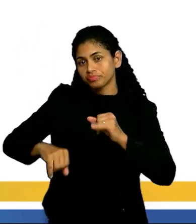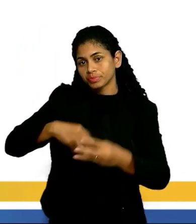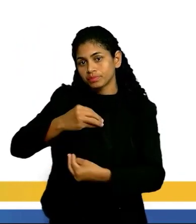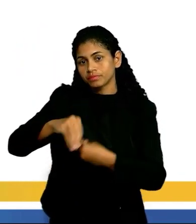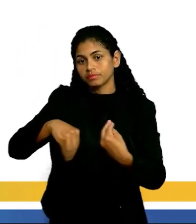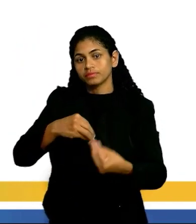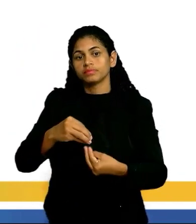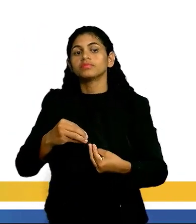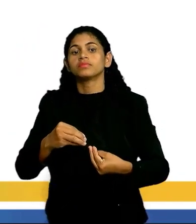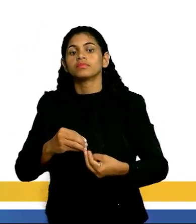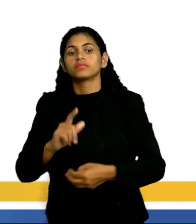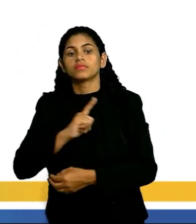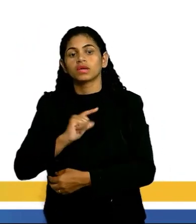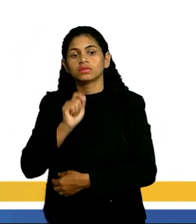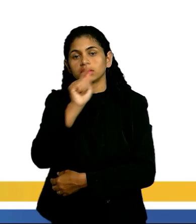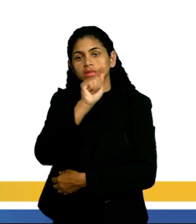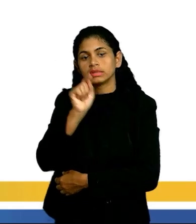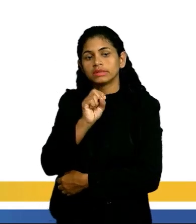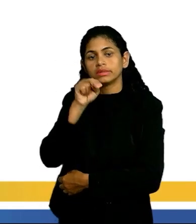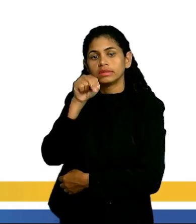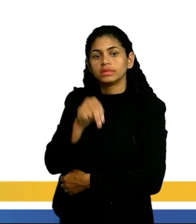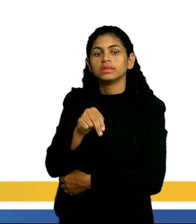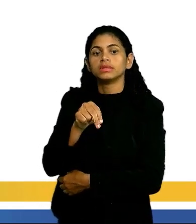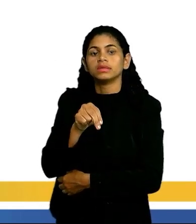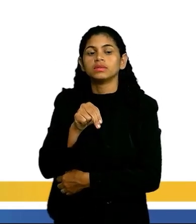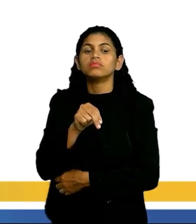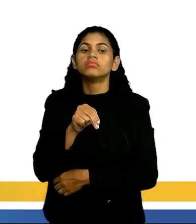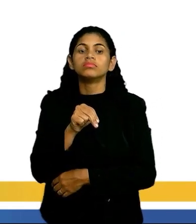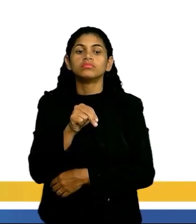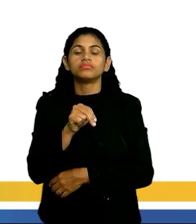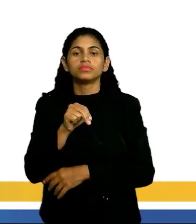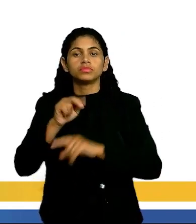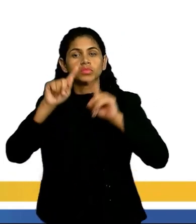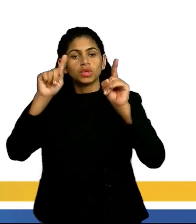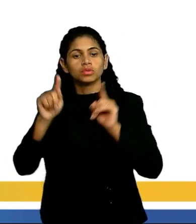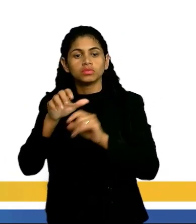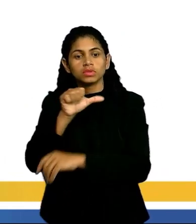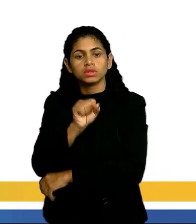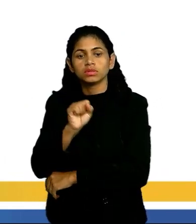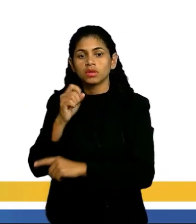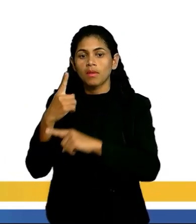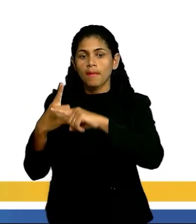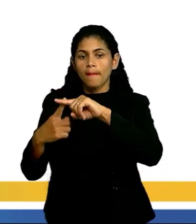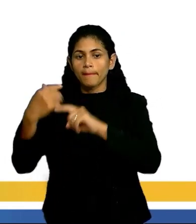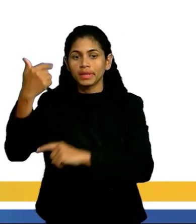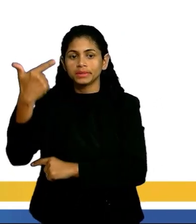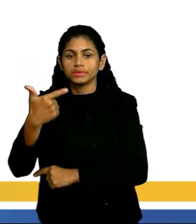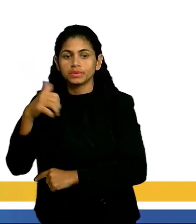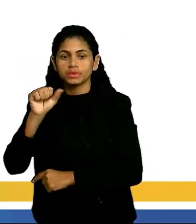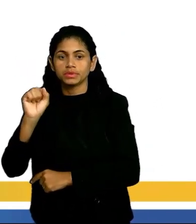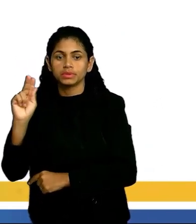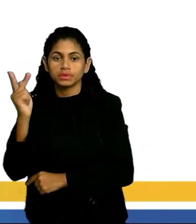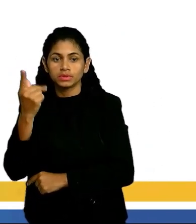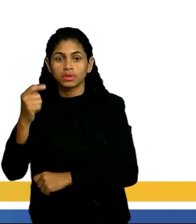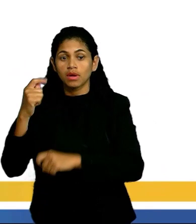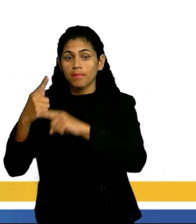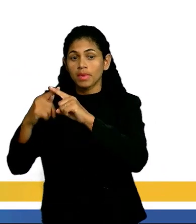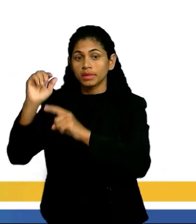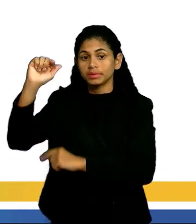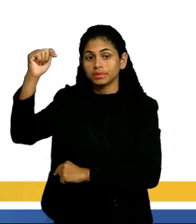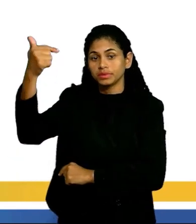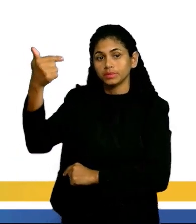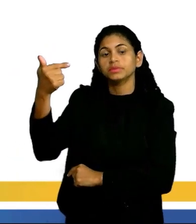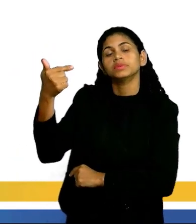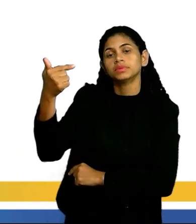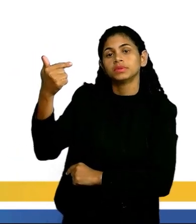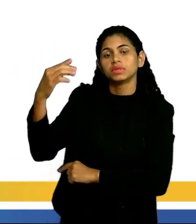tenho zinco metálico reagindo com ácido clorídrico, formando gás de hidrogênio e cloreto de zinco. Perceba